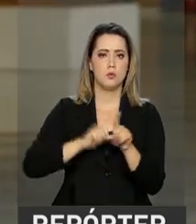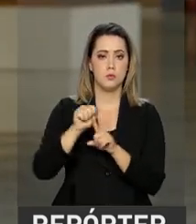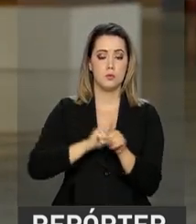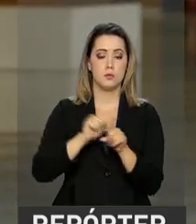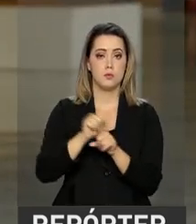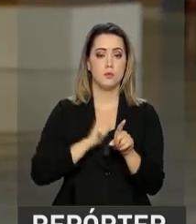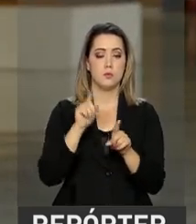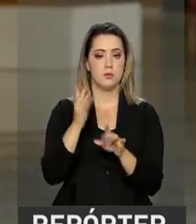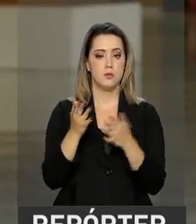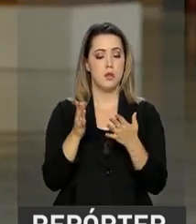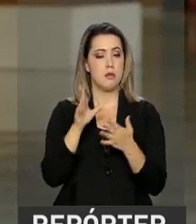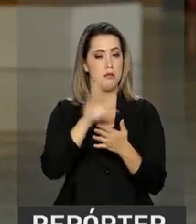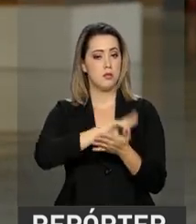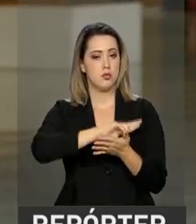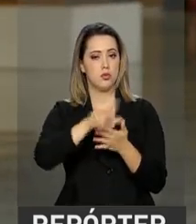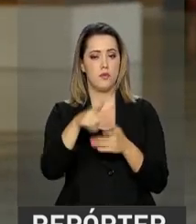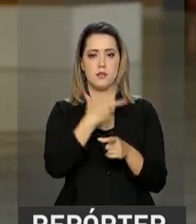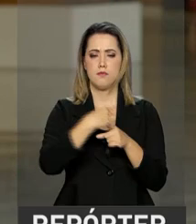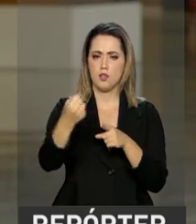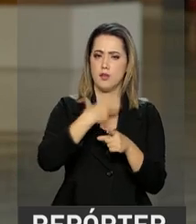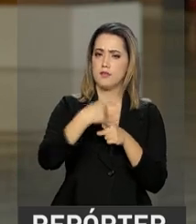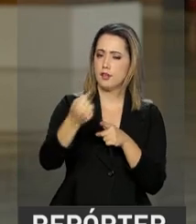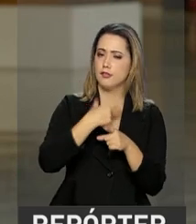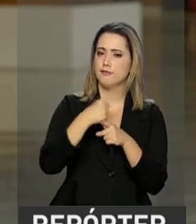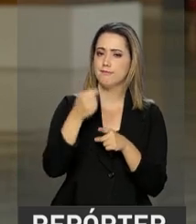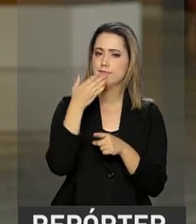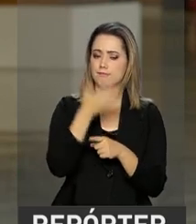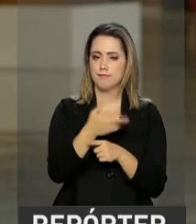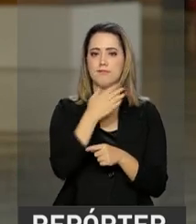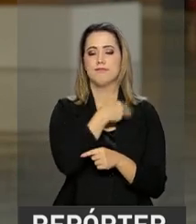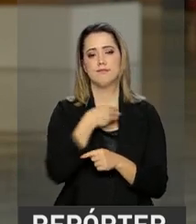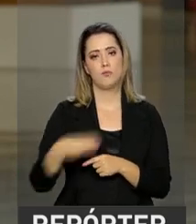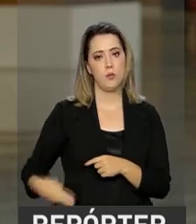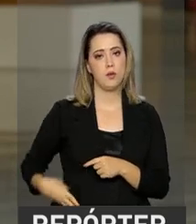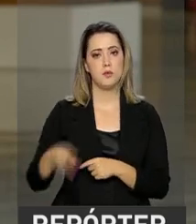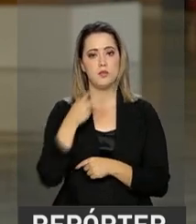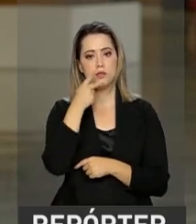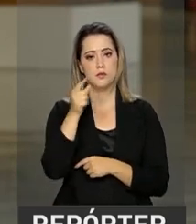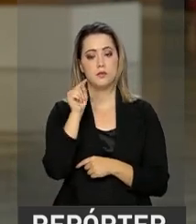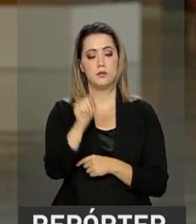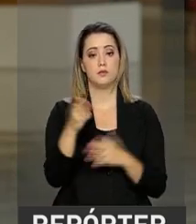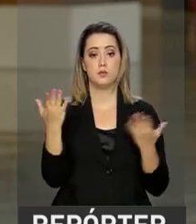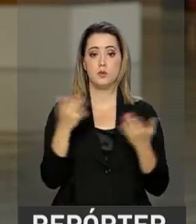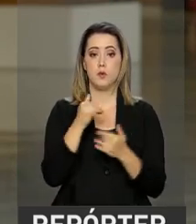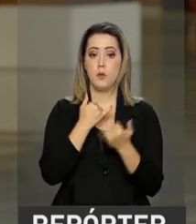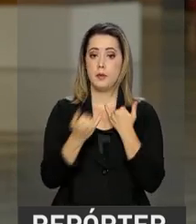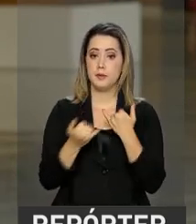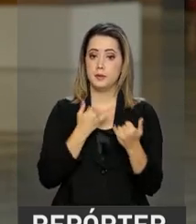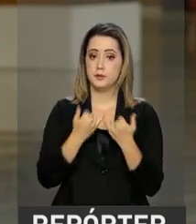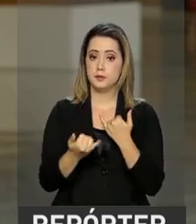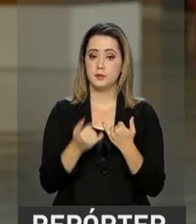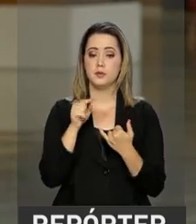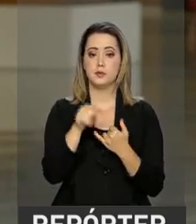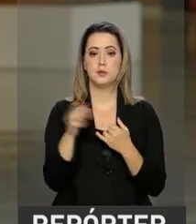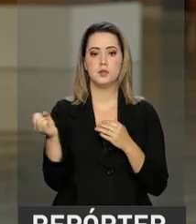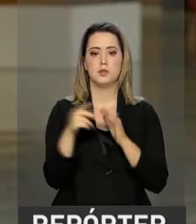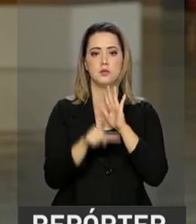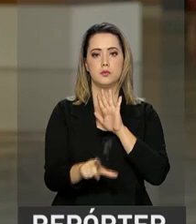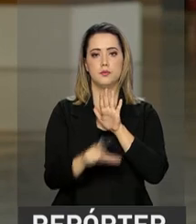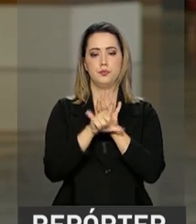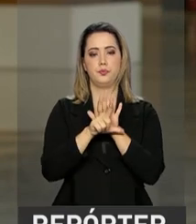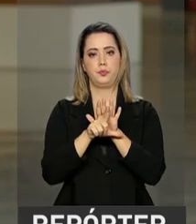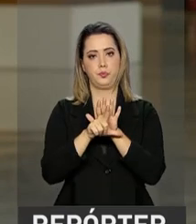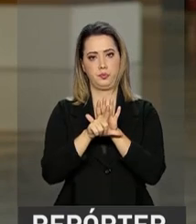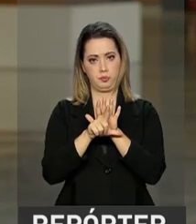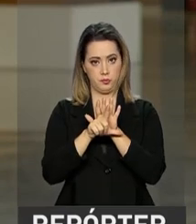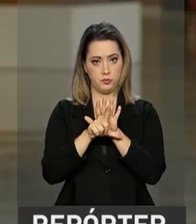obtendo uma série de vitórias Ronaldo Nogueira especificou por exemplo a modernização das leis trabalhistas